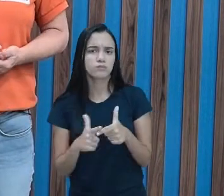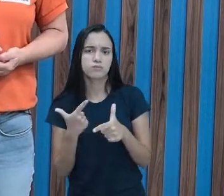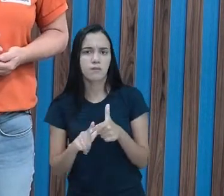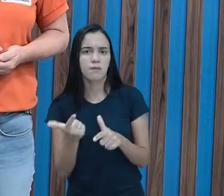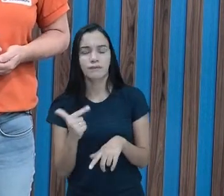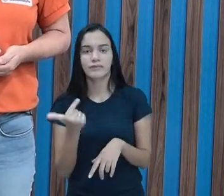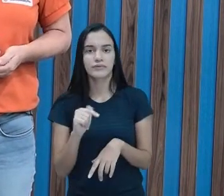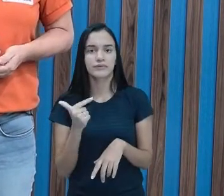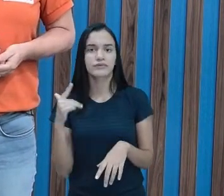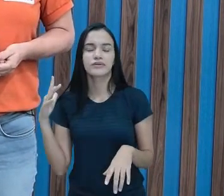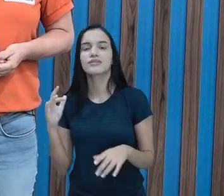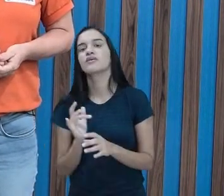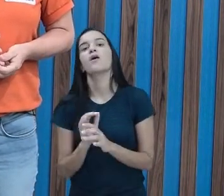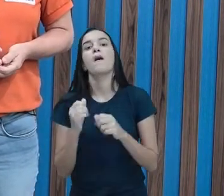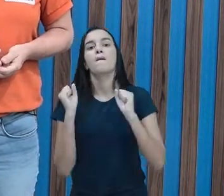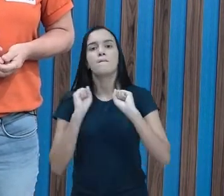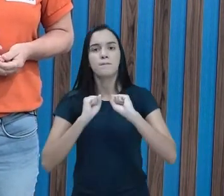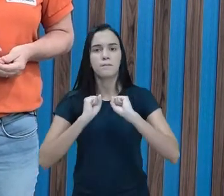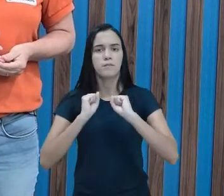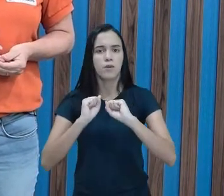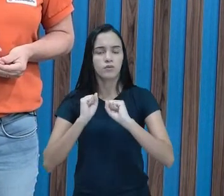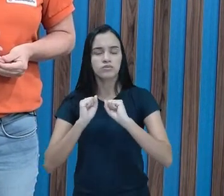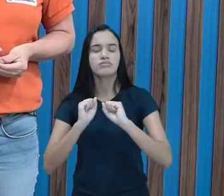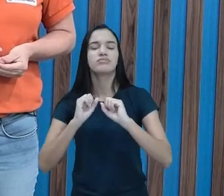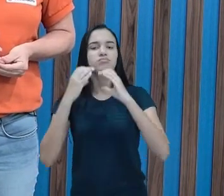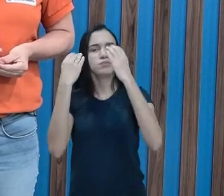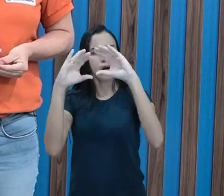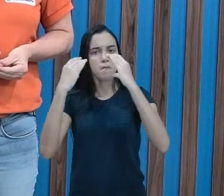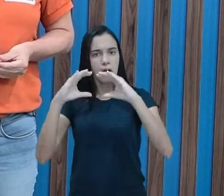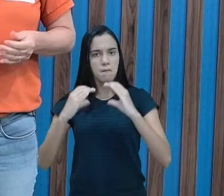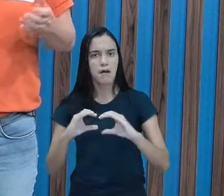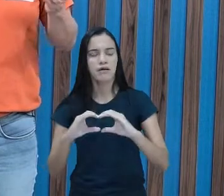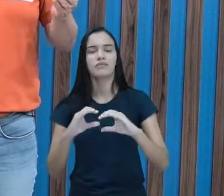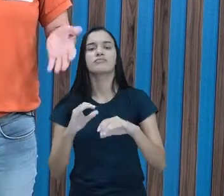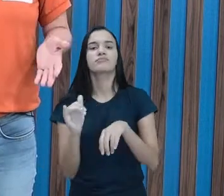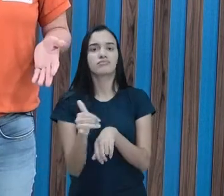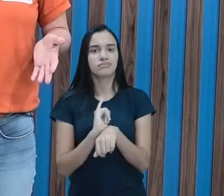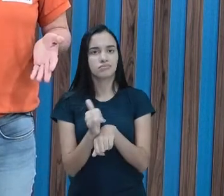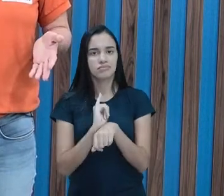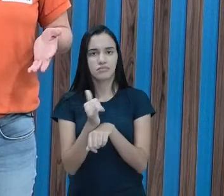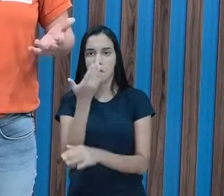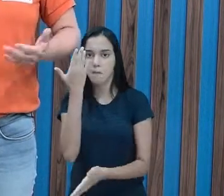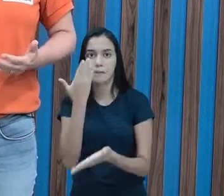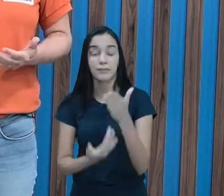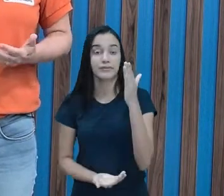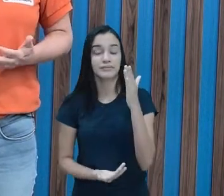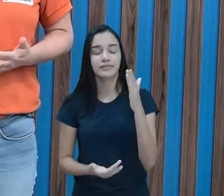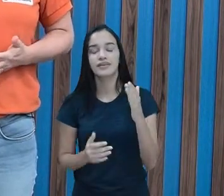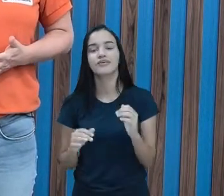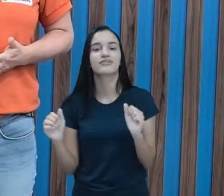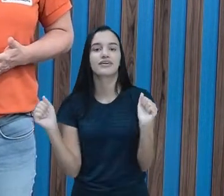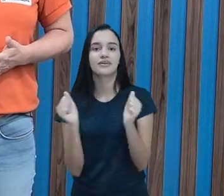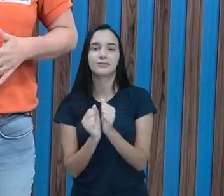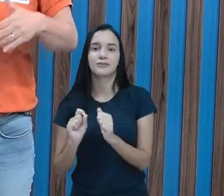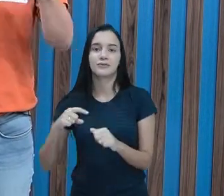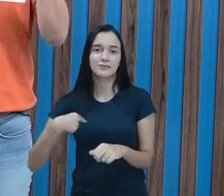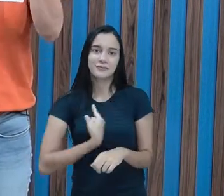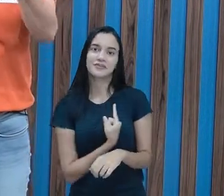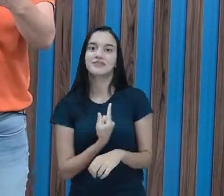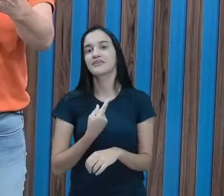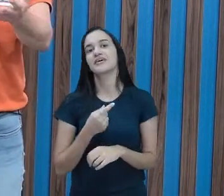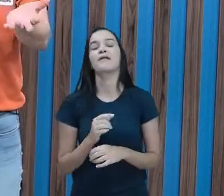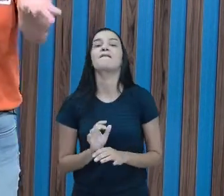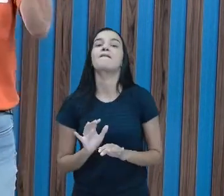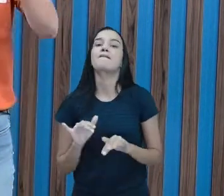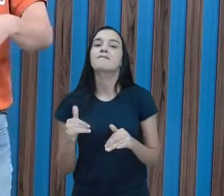pode assistir a reprise no YouTube também. Então, não pode perder, né? Fica aqui com a gente, você tem mais aqui se